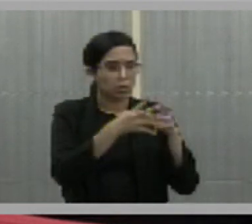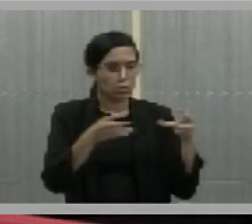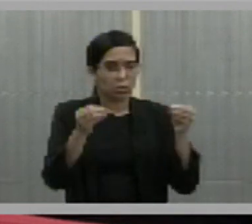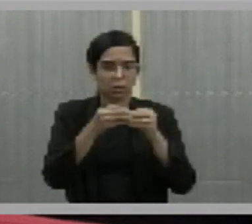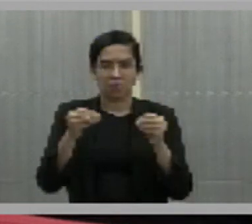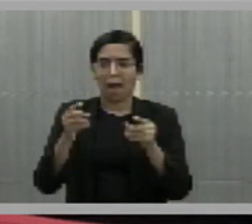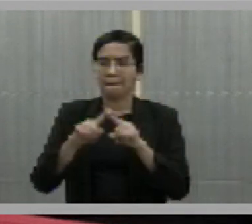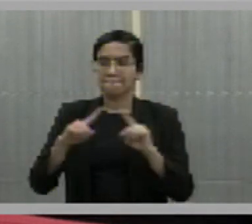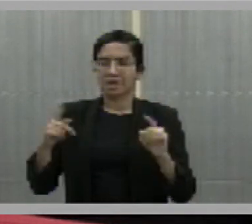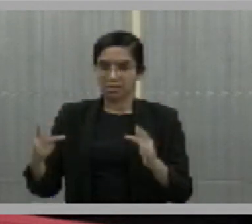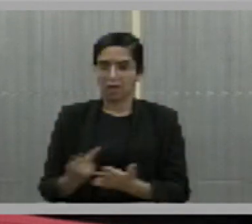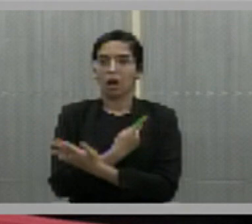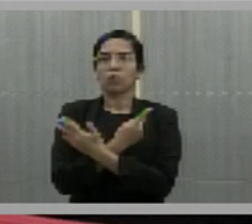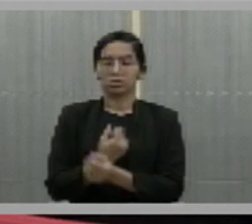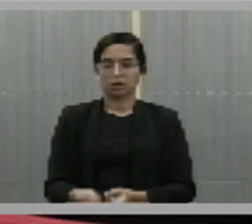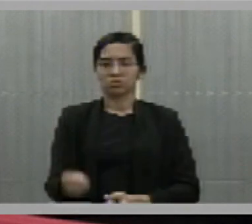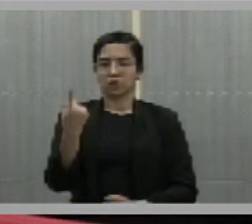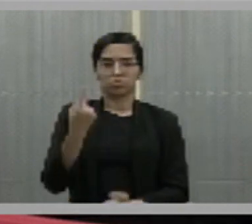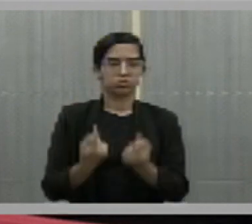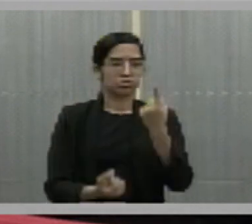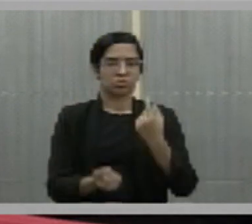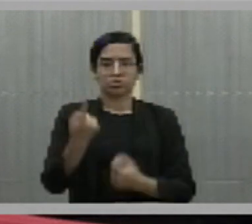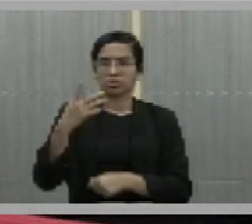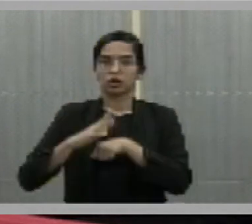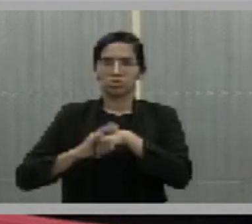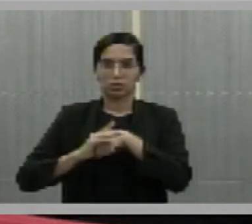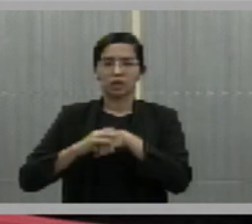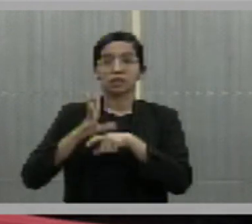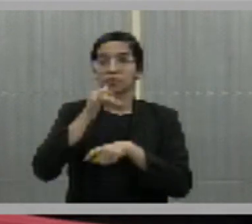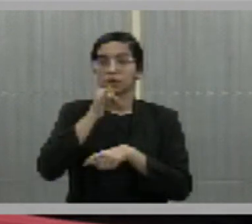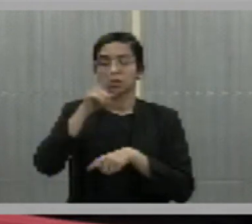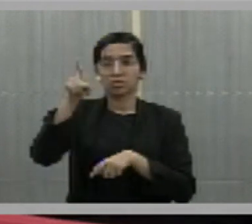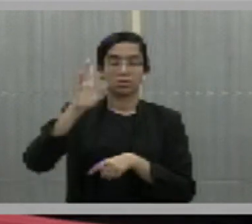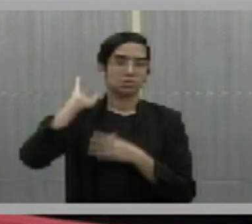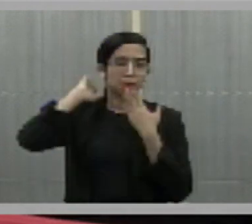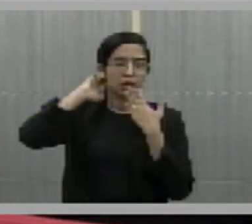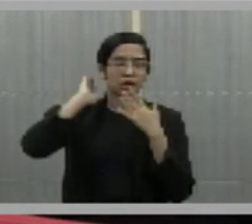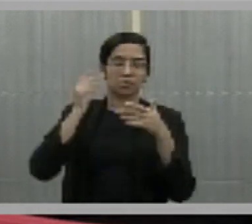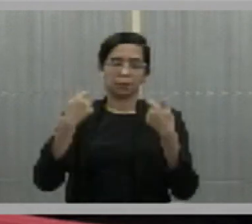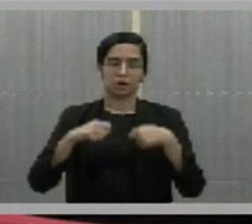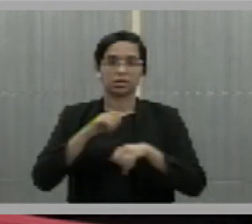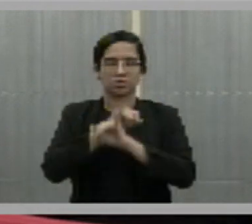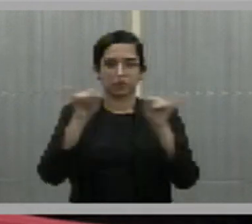de poliomielite, como foi detectado no Pará. Então, eu preciso registrar isso.